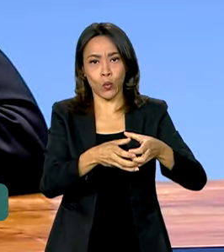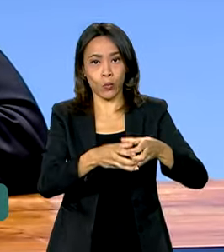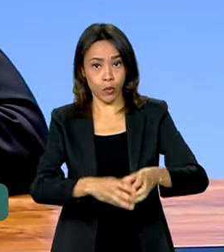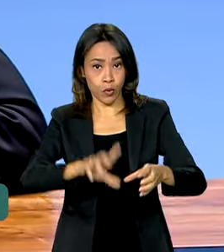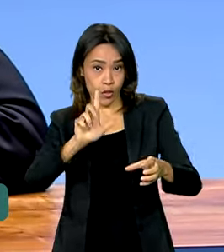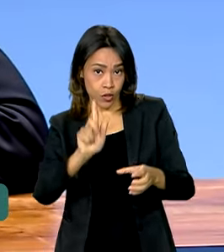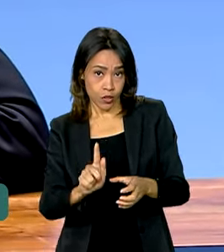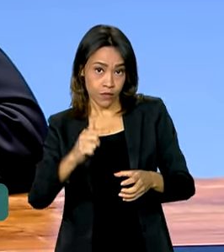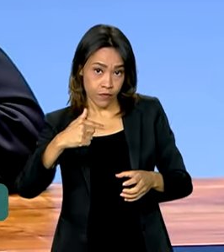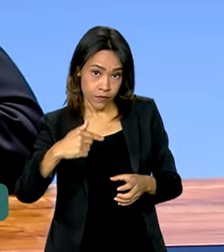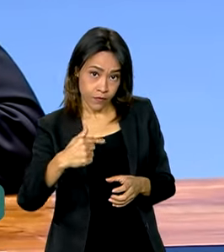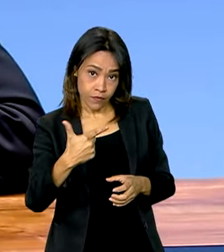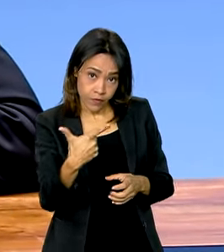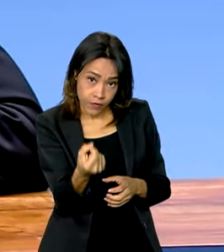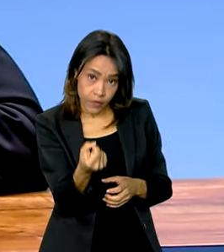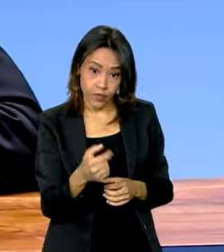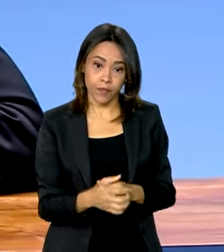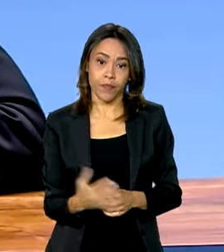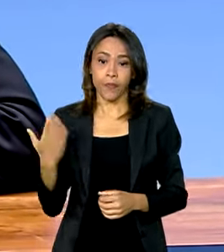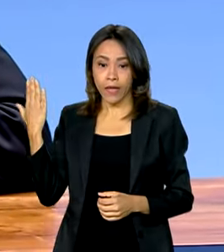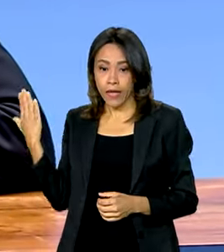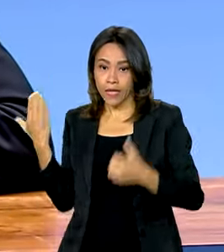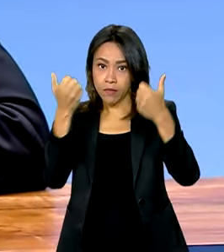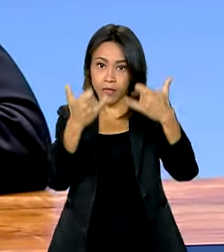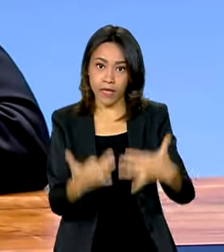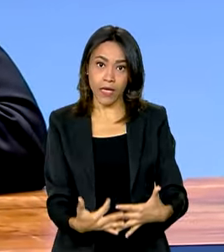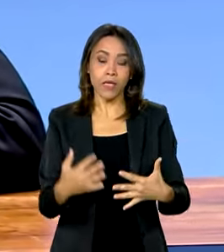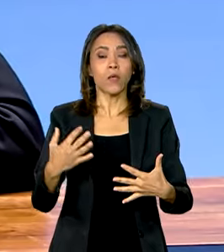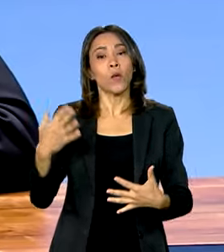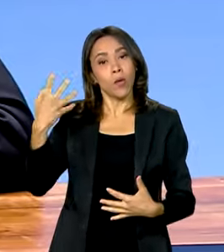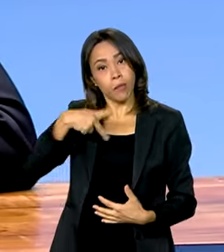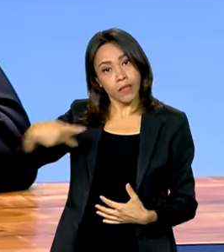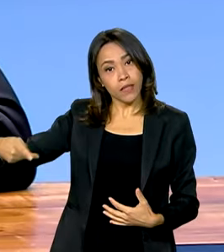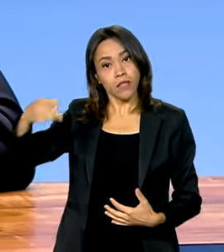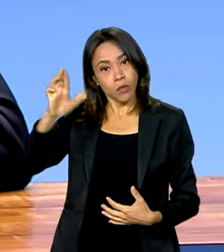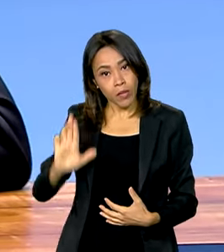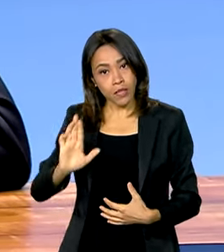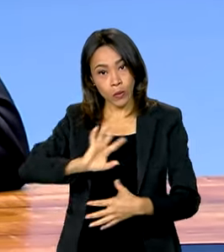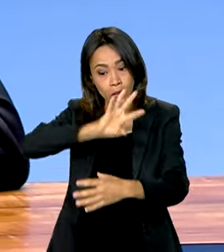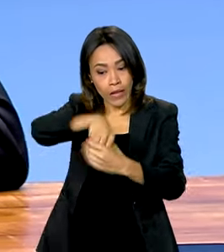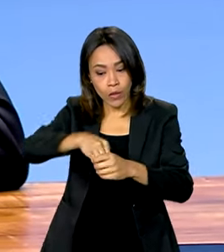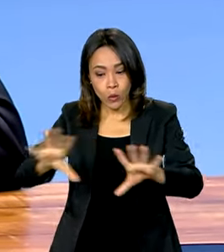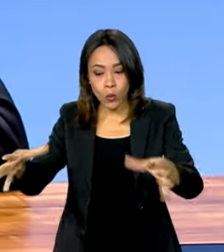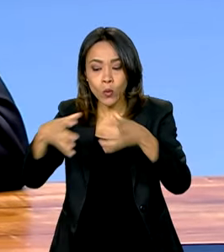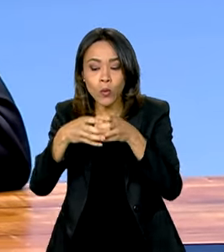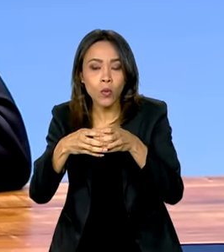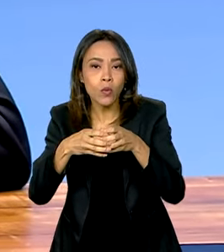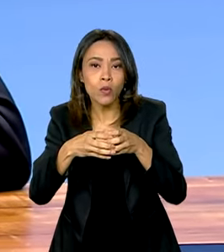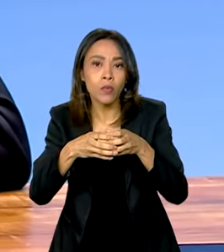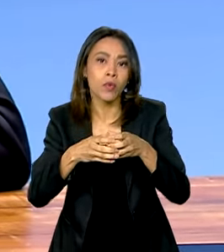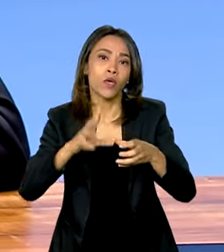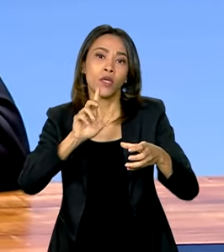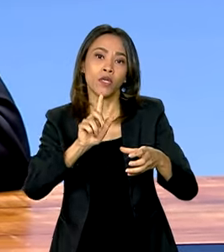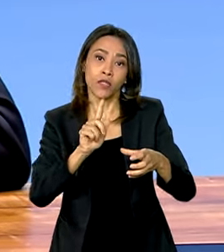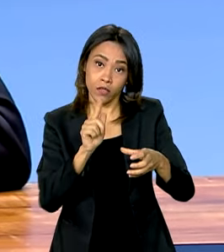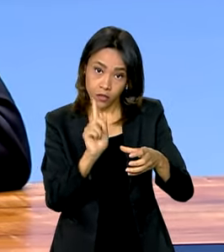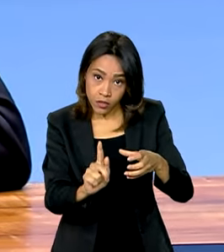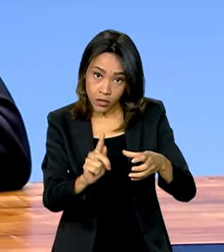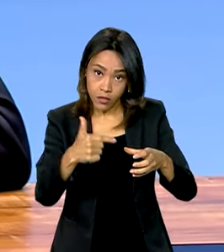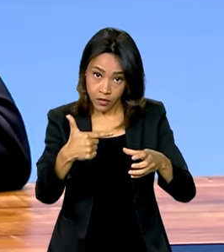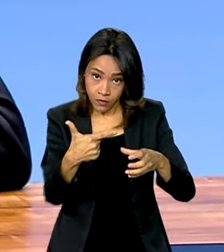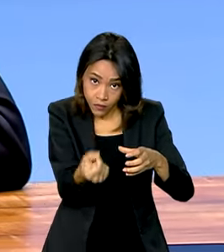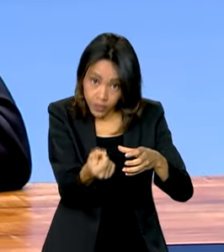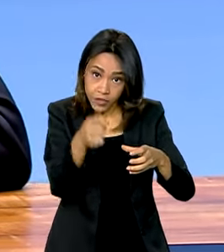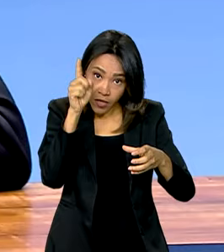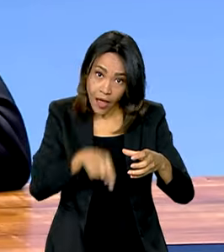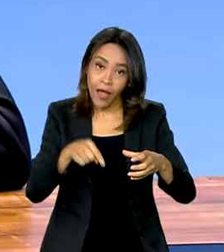presidente falará da presidência brasileira do G20, deve ser o eixo principal norteador, né,